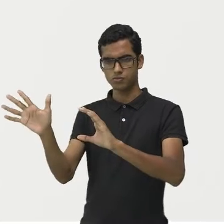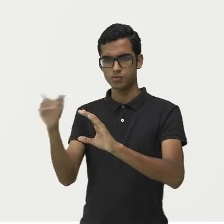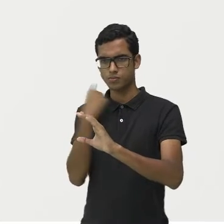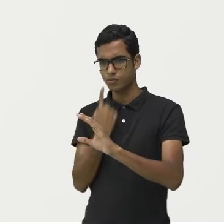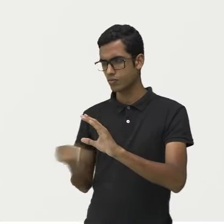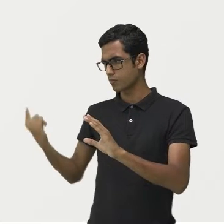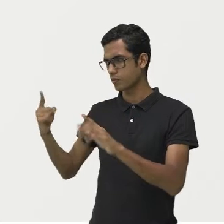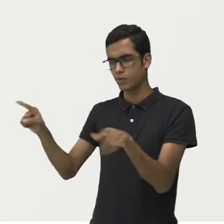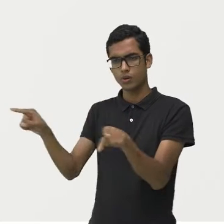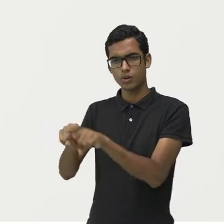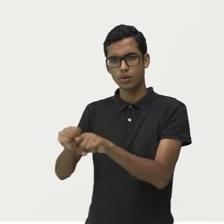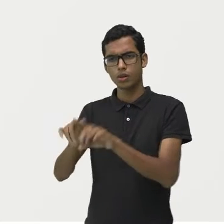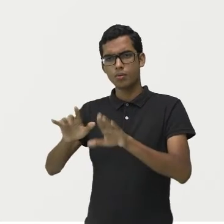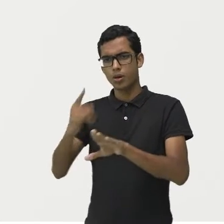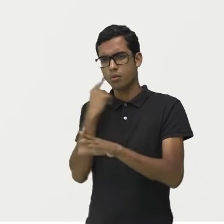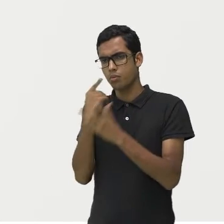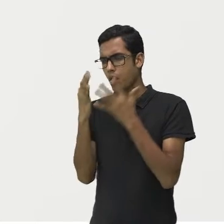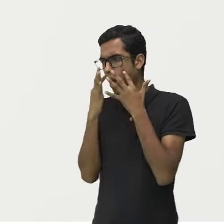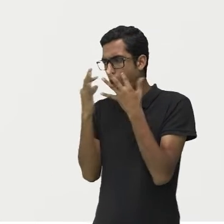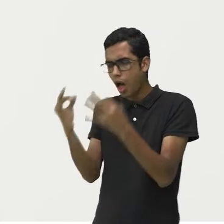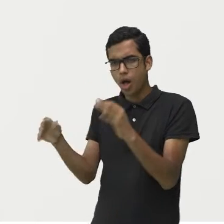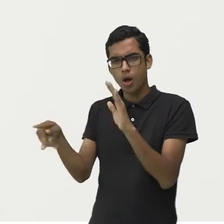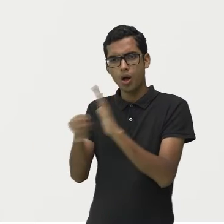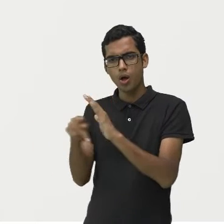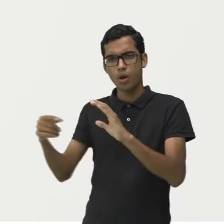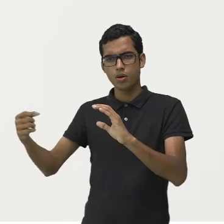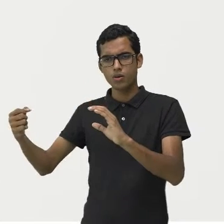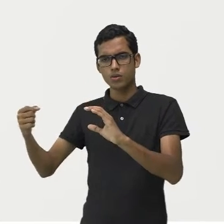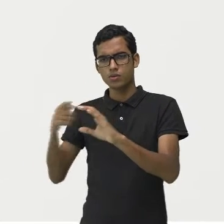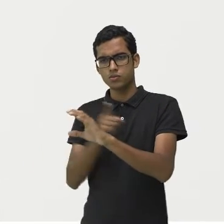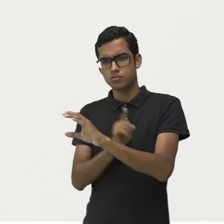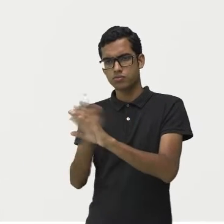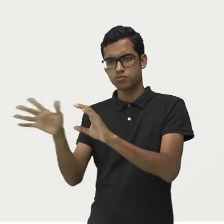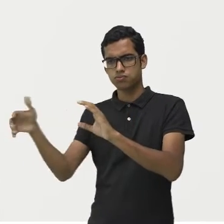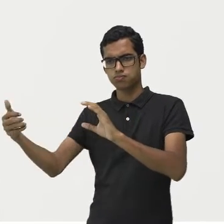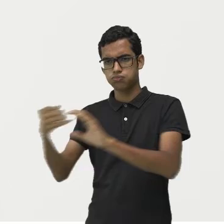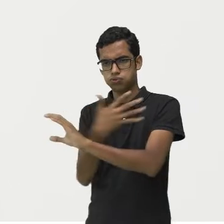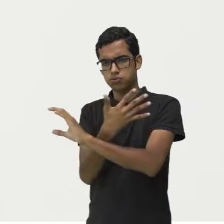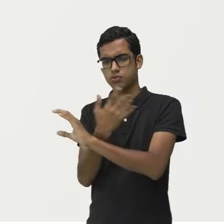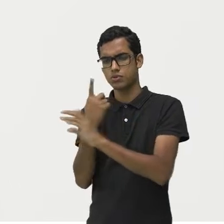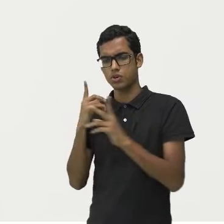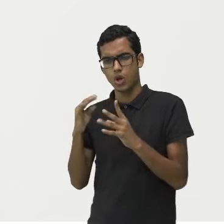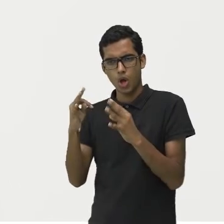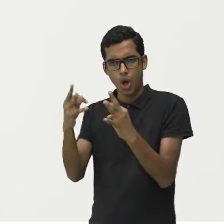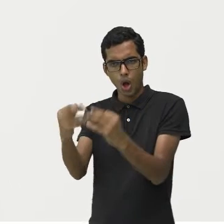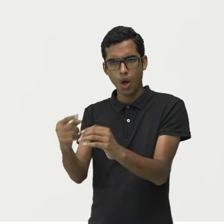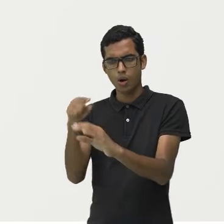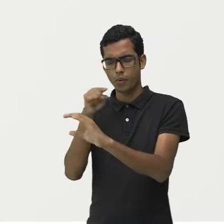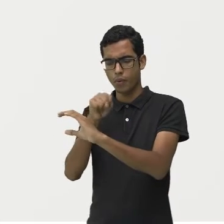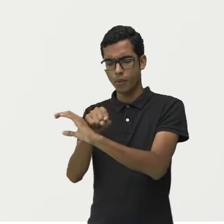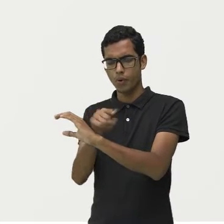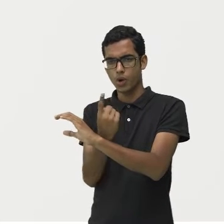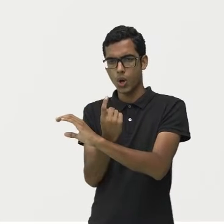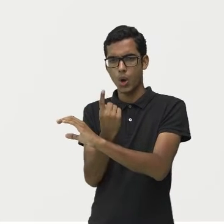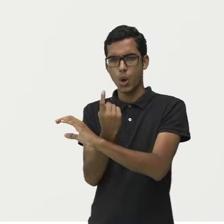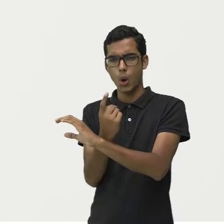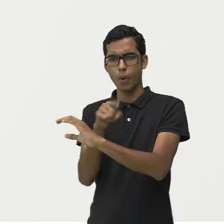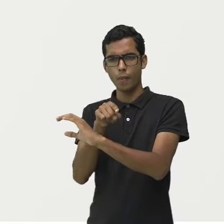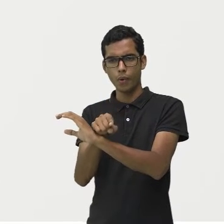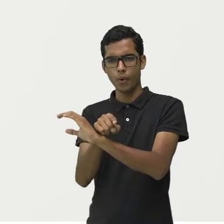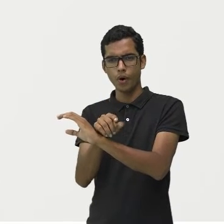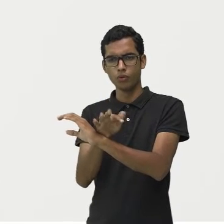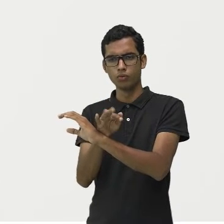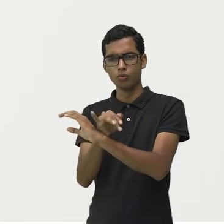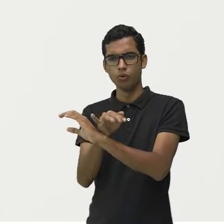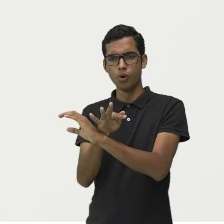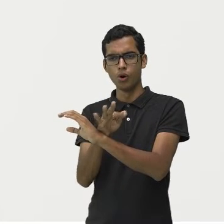os prolongamentos desses raios que voltam, todos eles vão convergir para um único ponto.